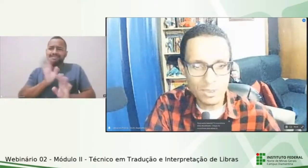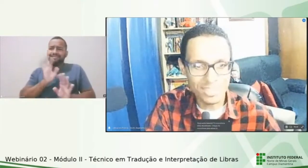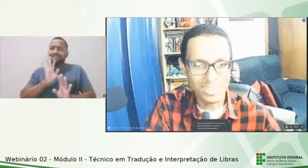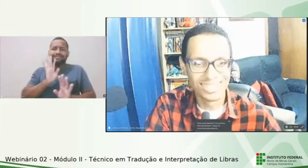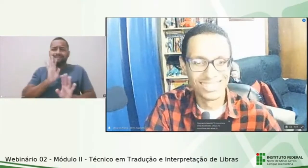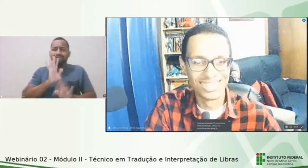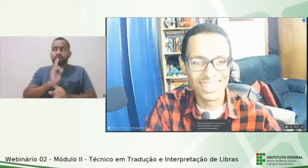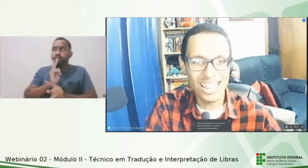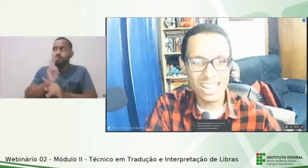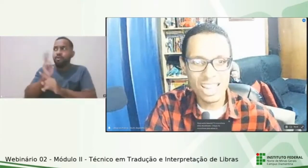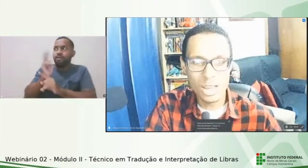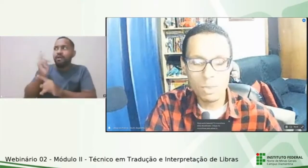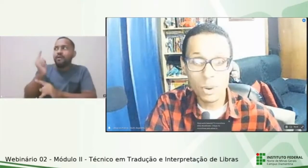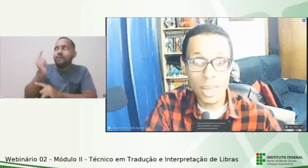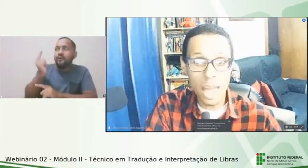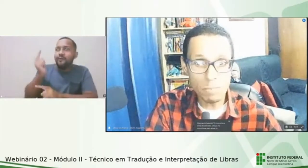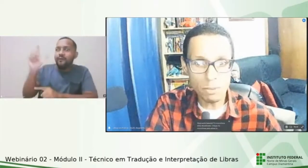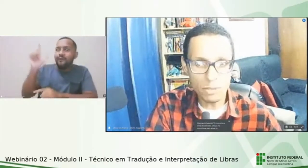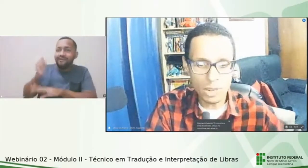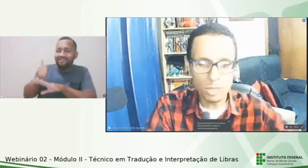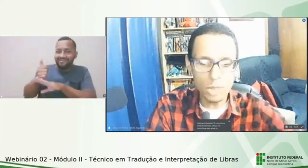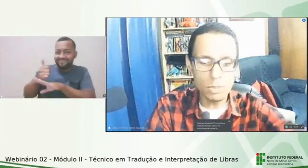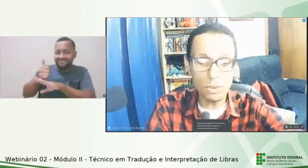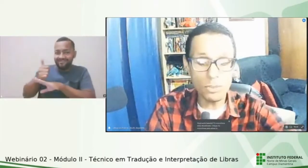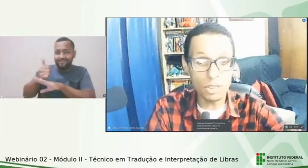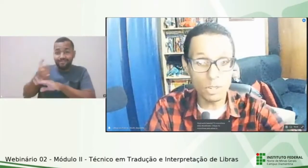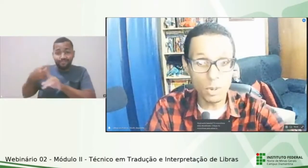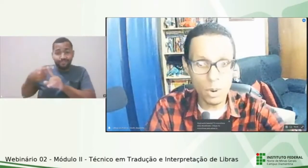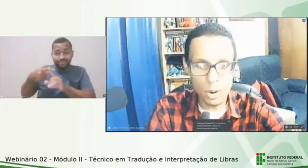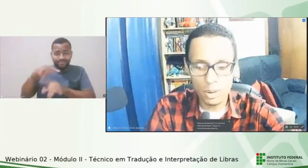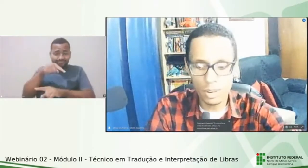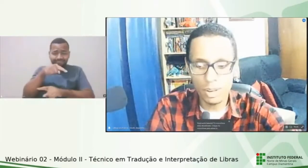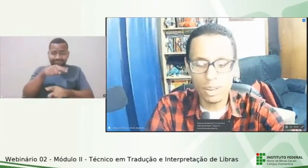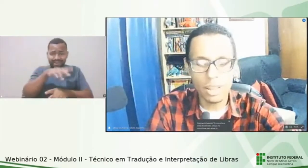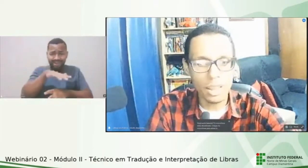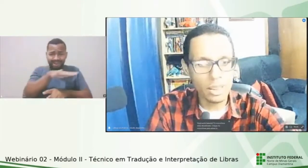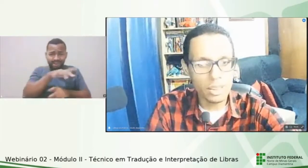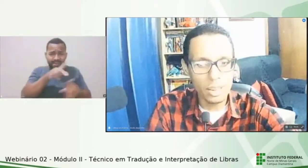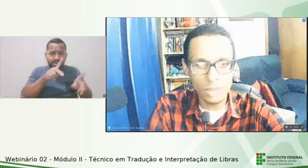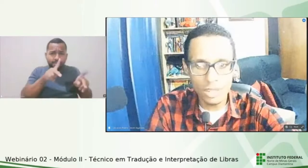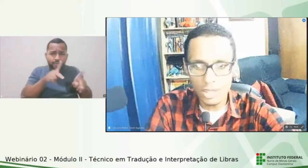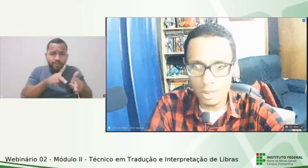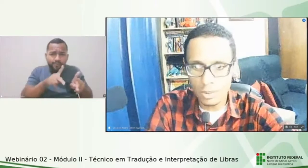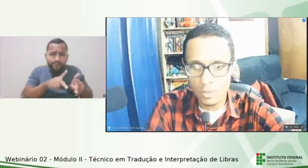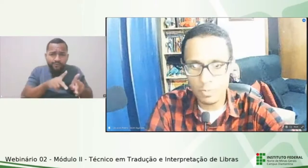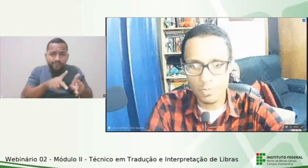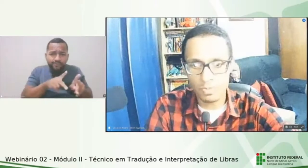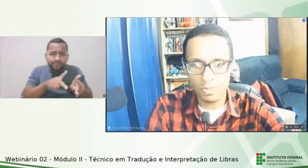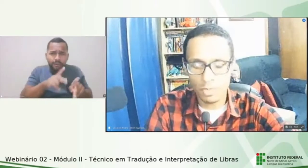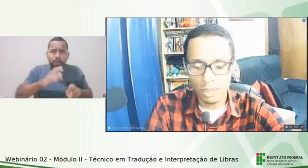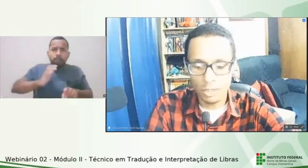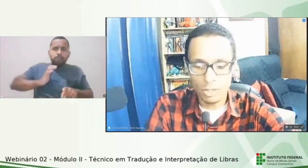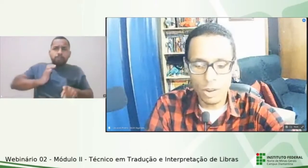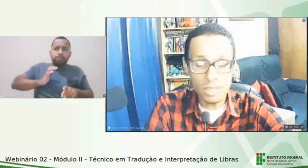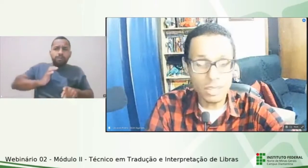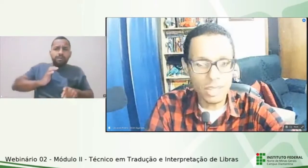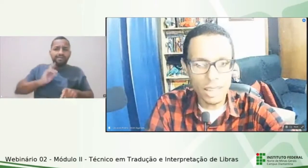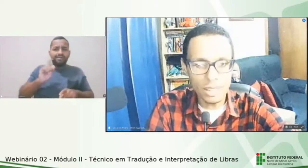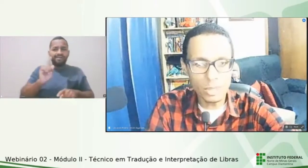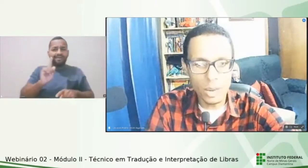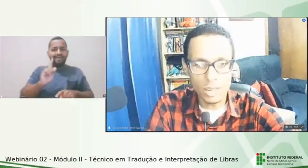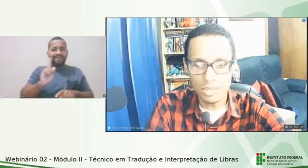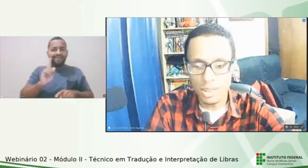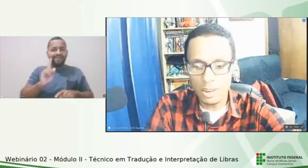profissão, né? Porque a profissão de professor, ela não dá dinheiro. Só está